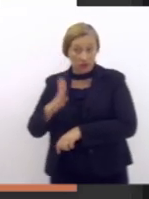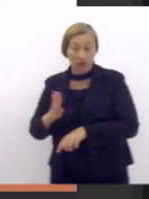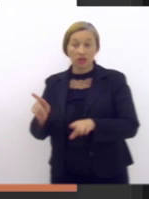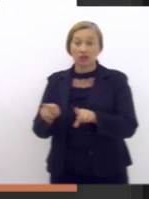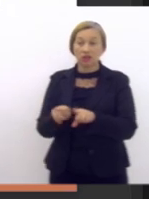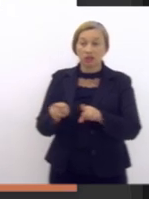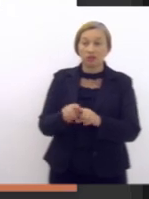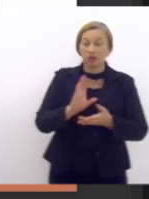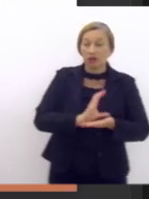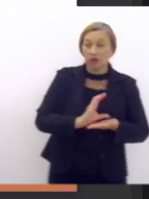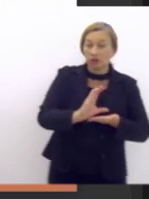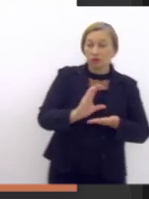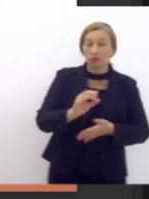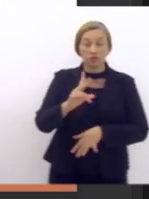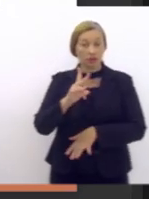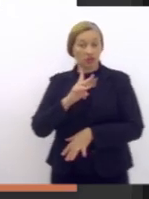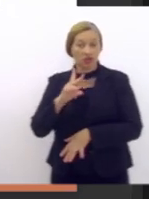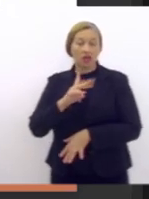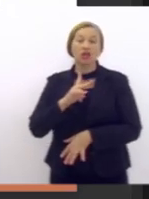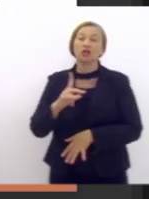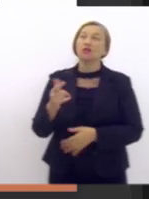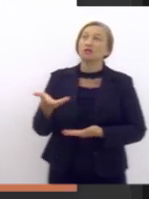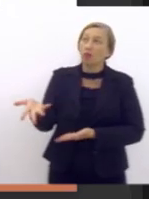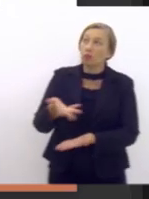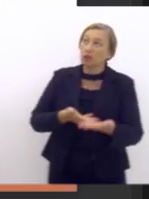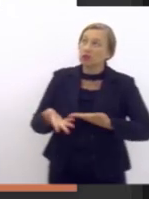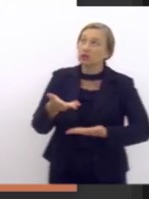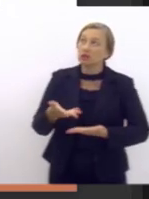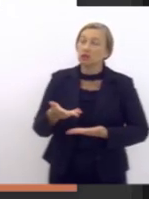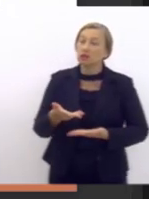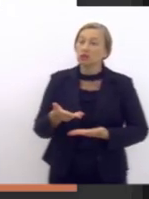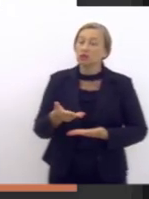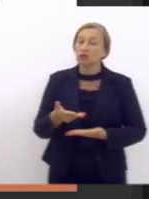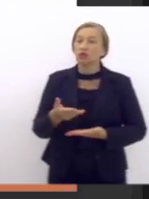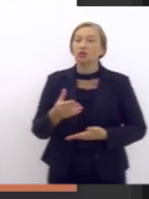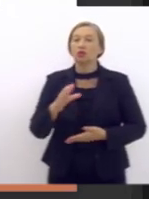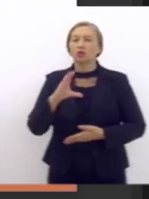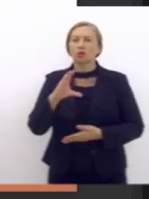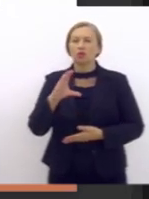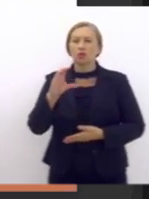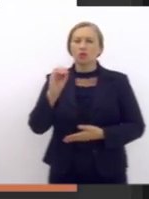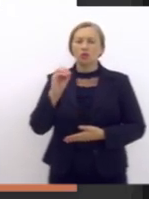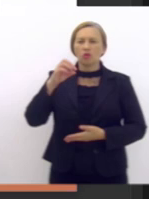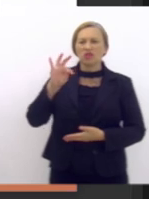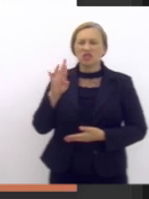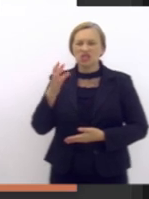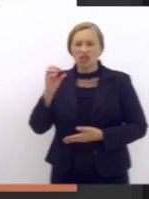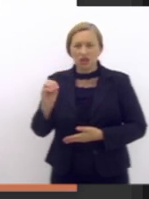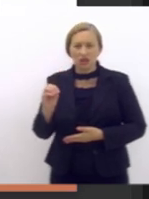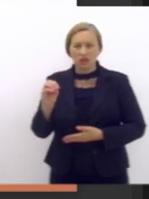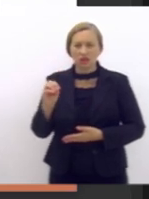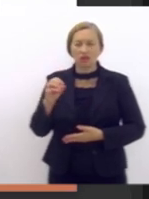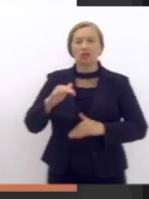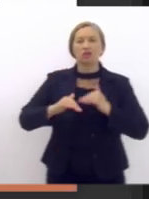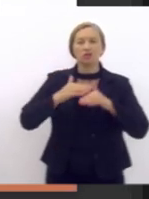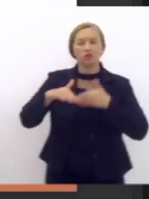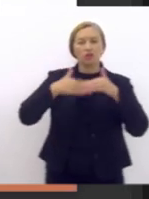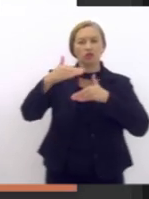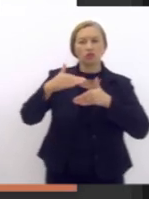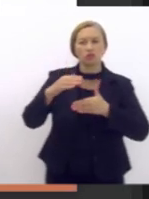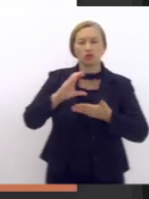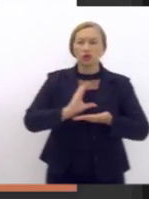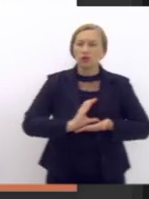recursos privados. Nós fizemos recentemente uma parceria com a Agência Francesa de Desenvolvimento, que direcionou recursos